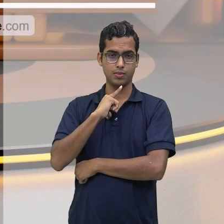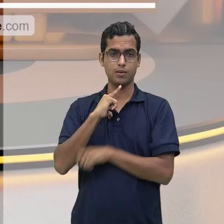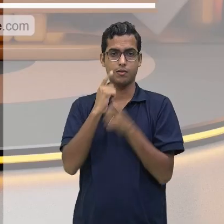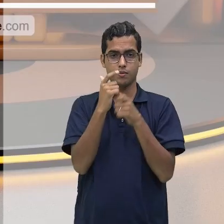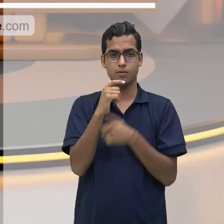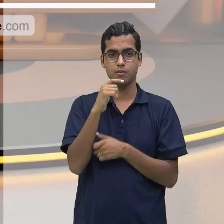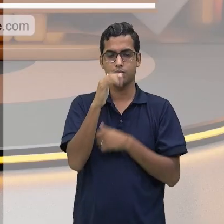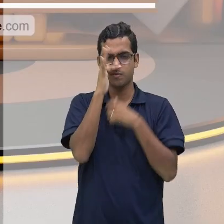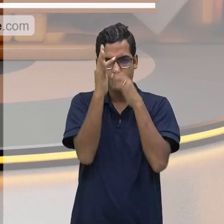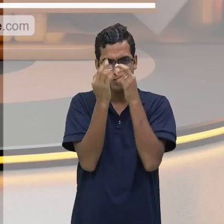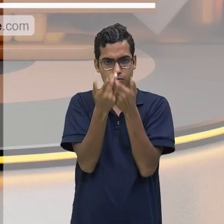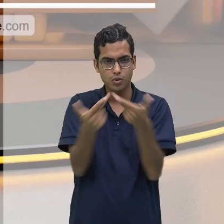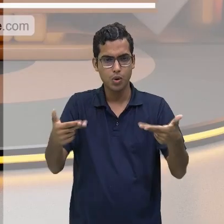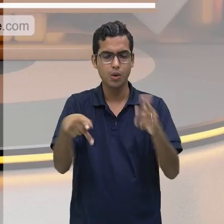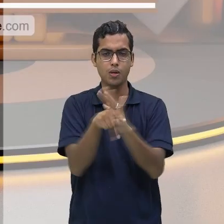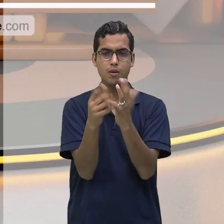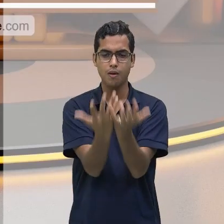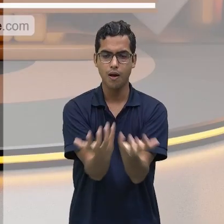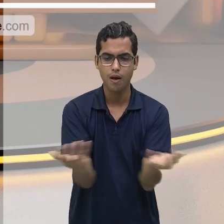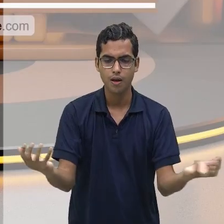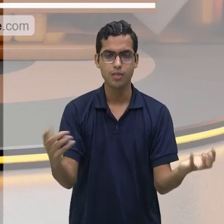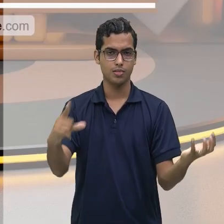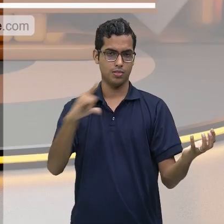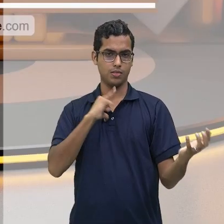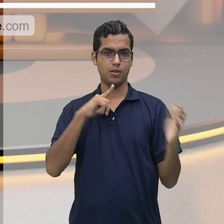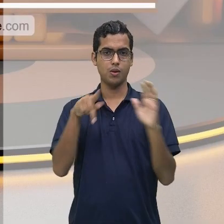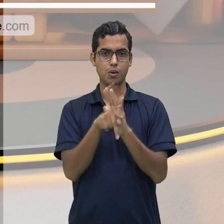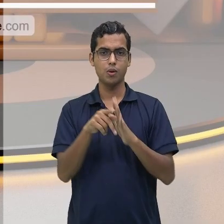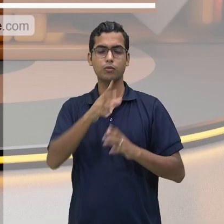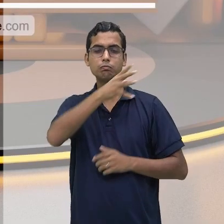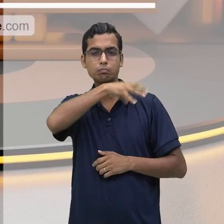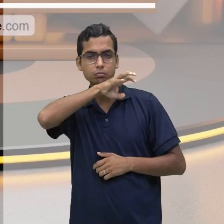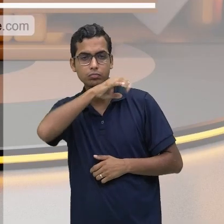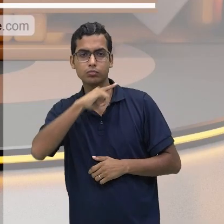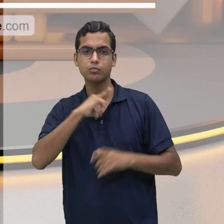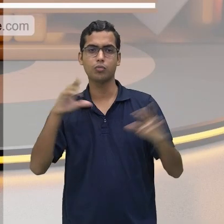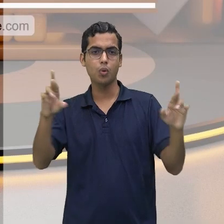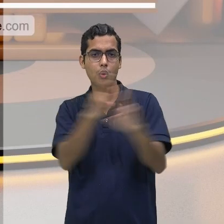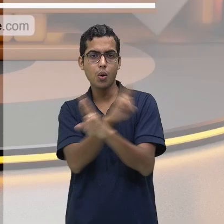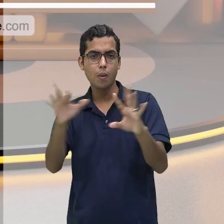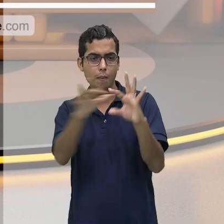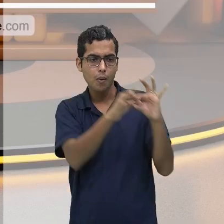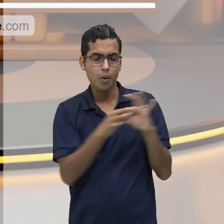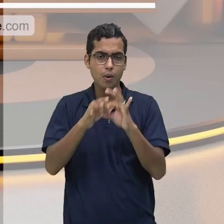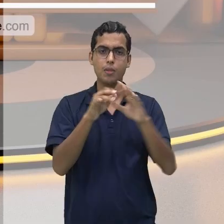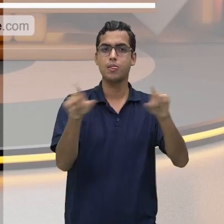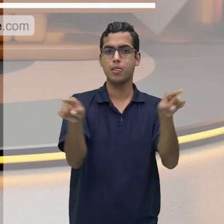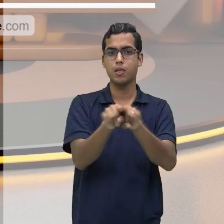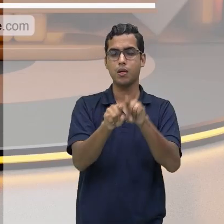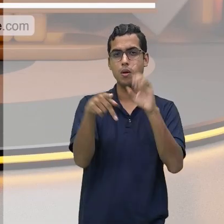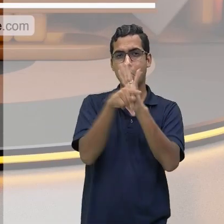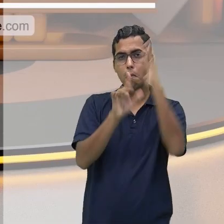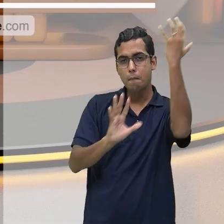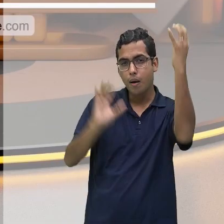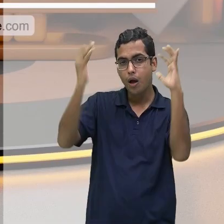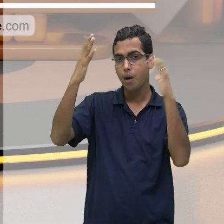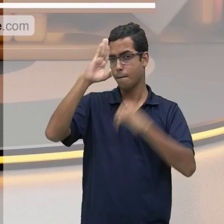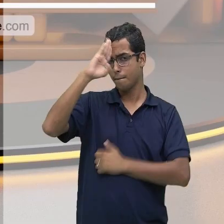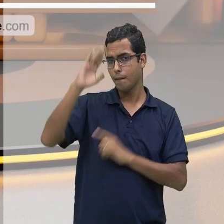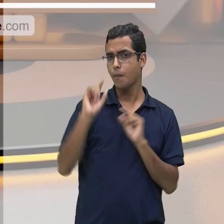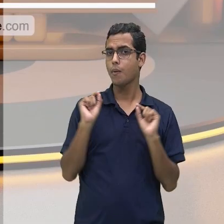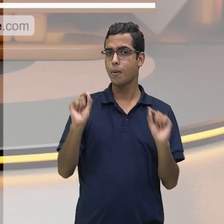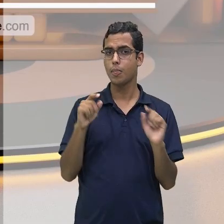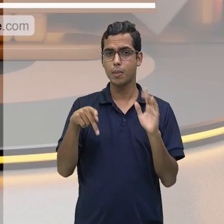conta da fauna, que os animais também vão estar ali relacionados, e também o clima que acaba sendo predominante aí